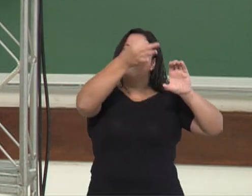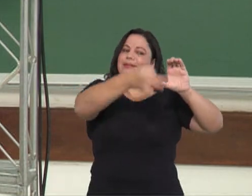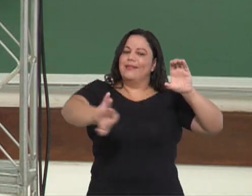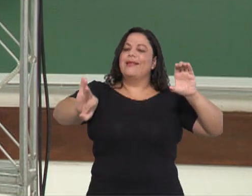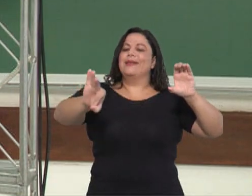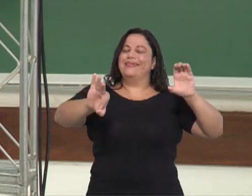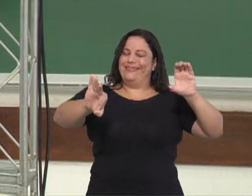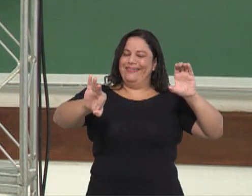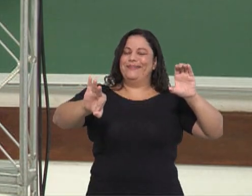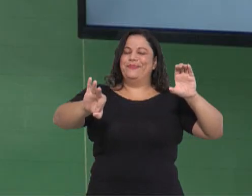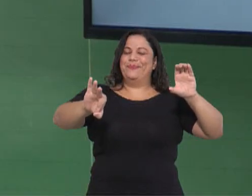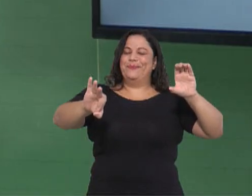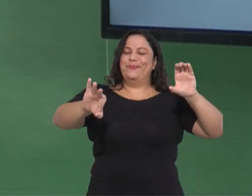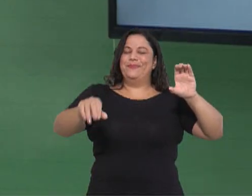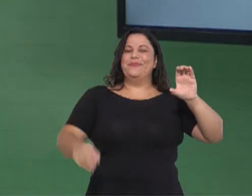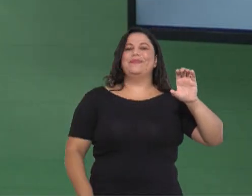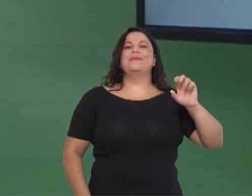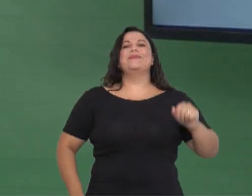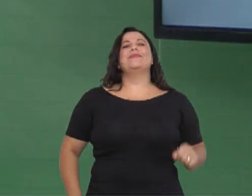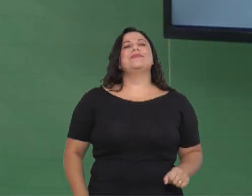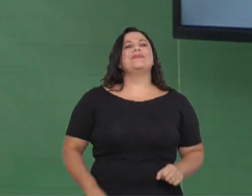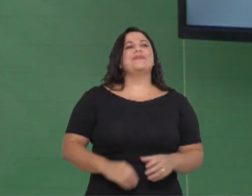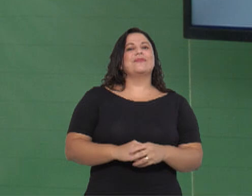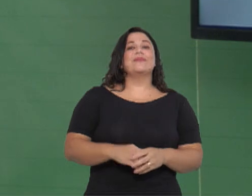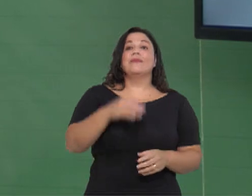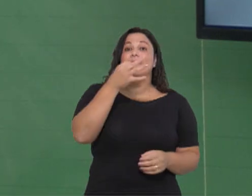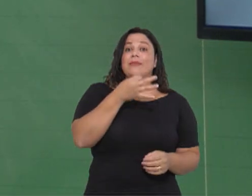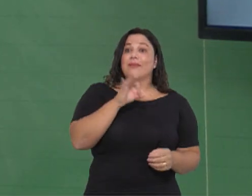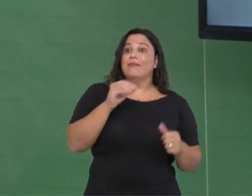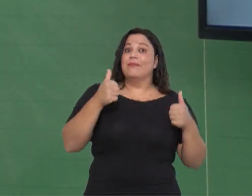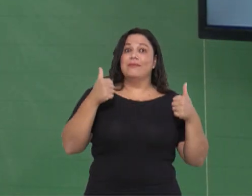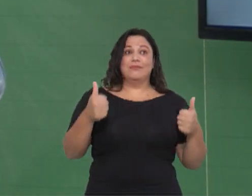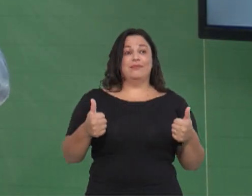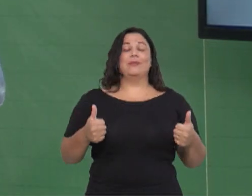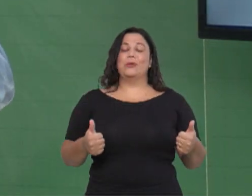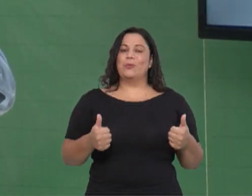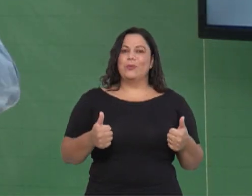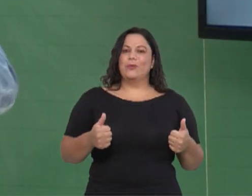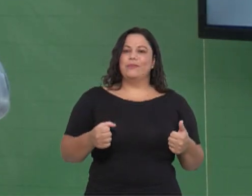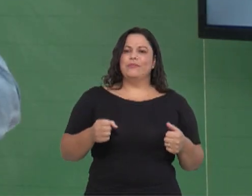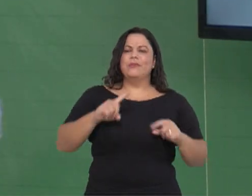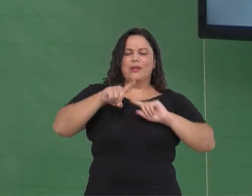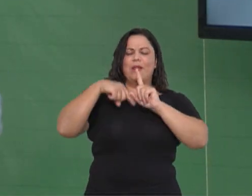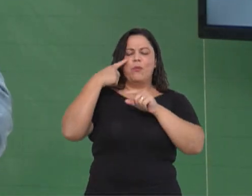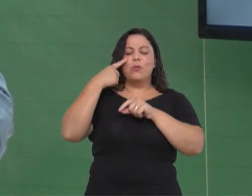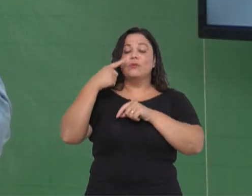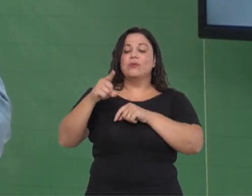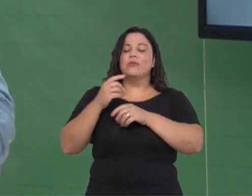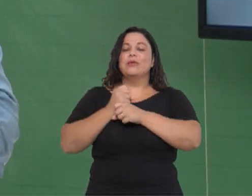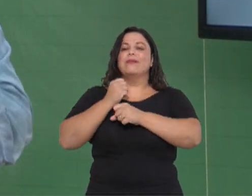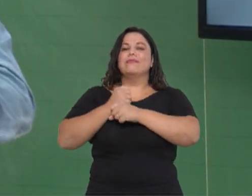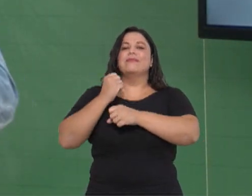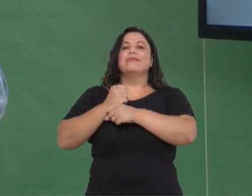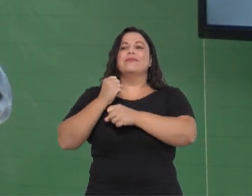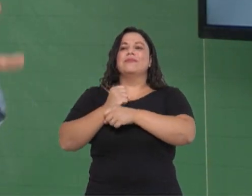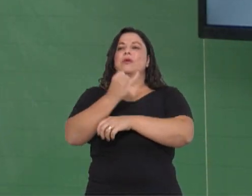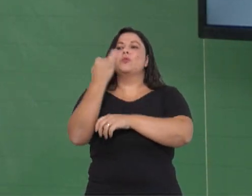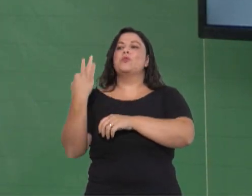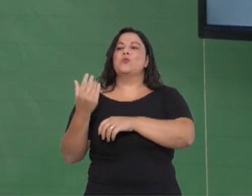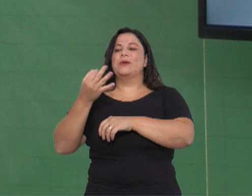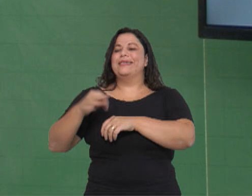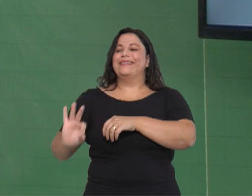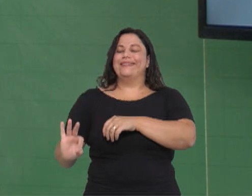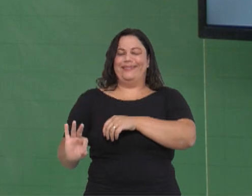manifestação da cultura popular. Acertou? Marca aí quantas você acertou para no final a gente ver como é que está indo o